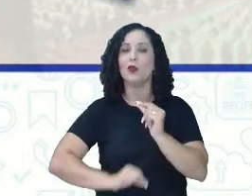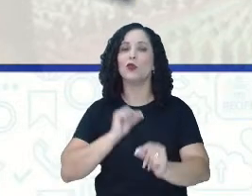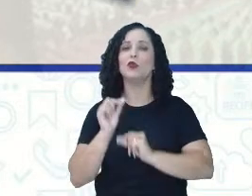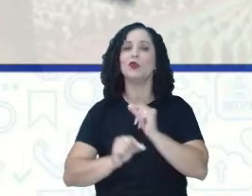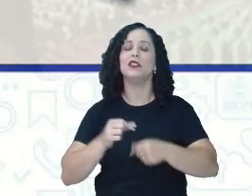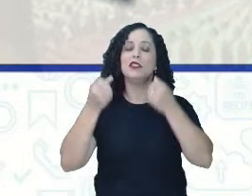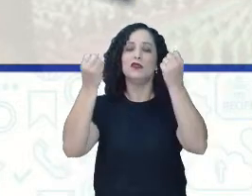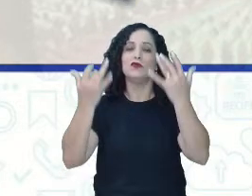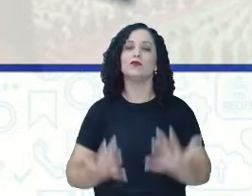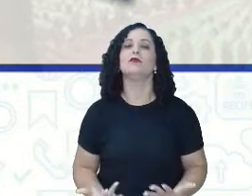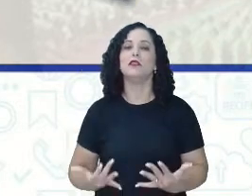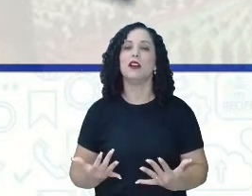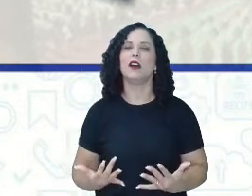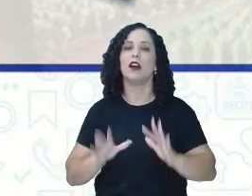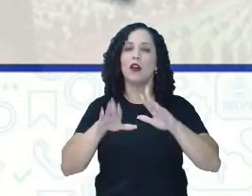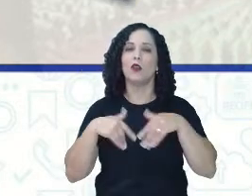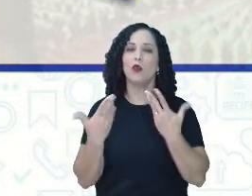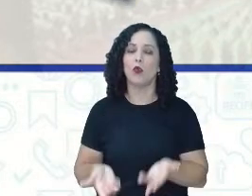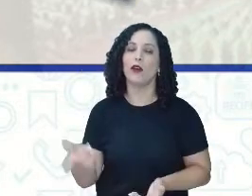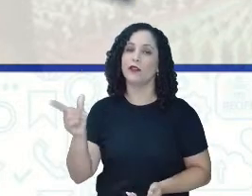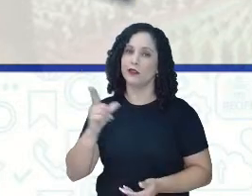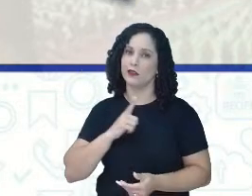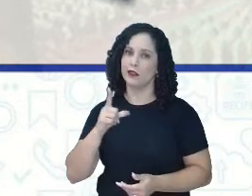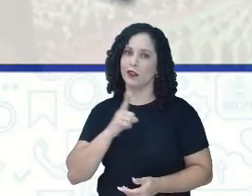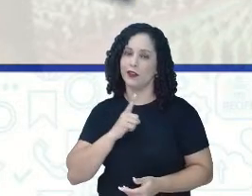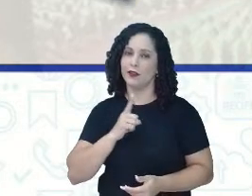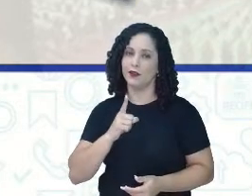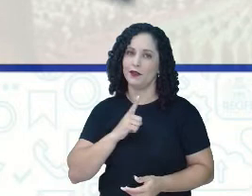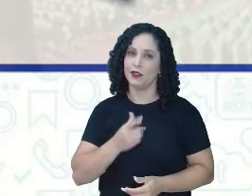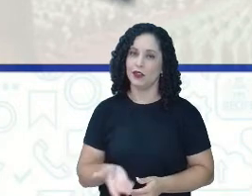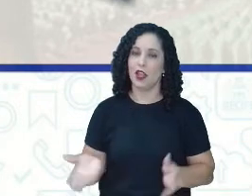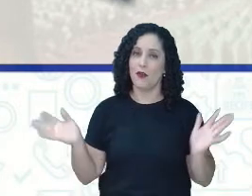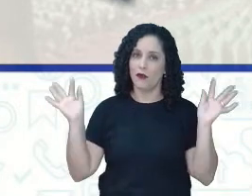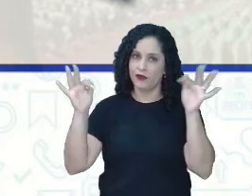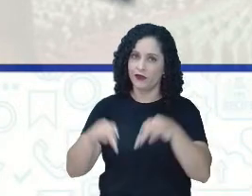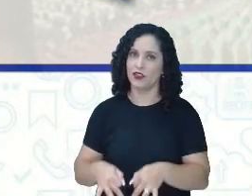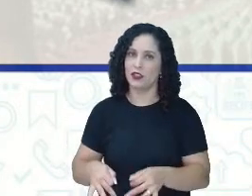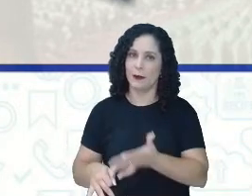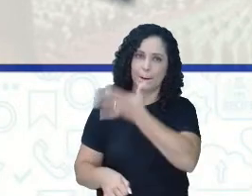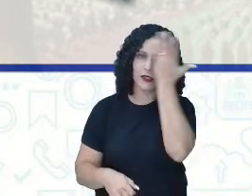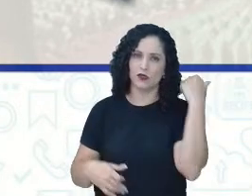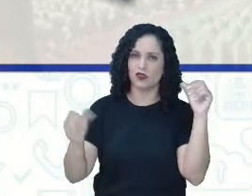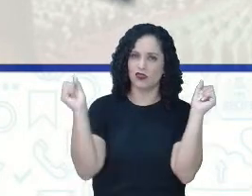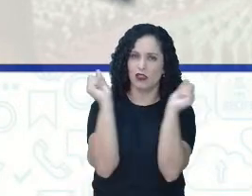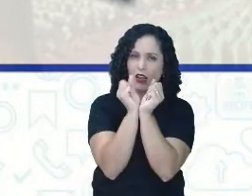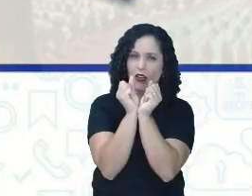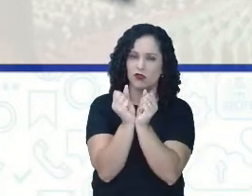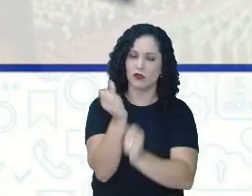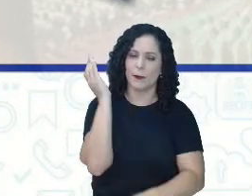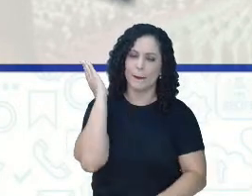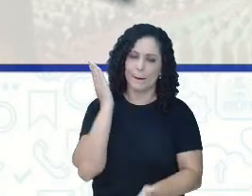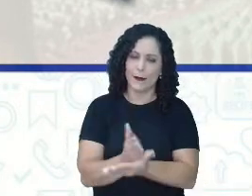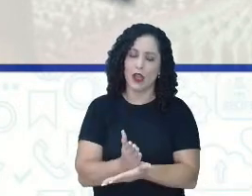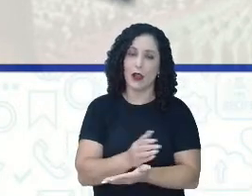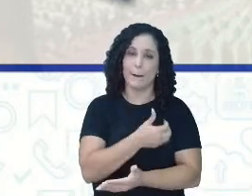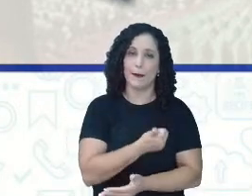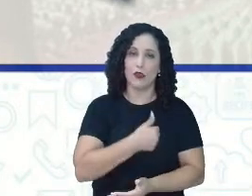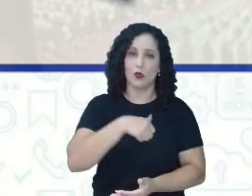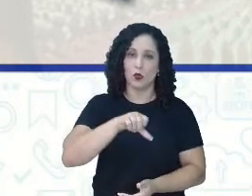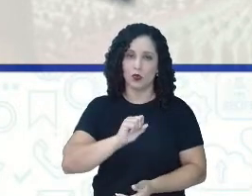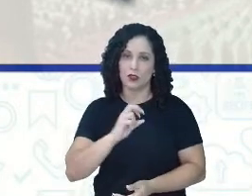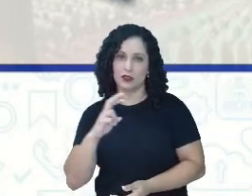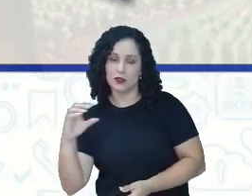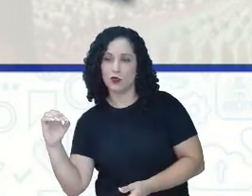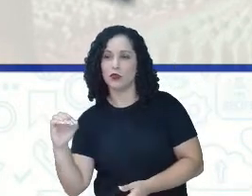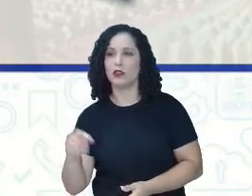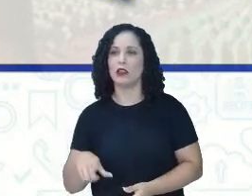que quando houve, né, o fim do tráfico de pessoas escravizadas em 1850, houve um incentivo,